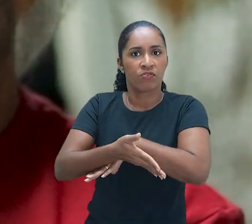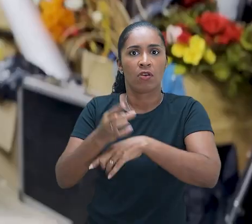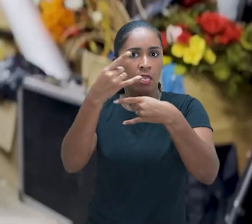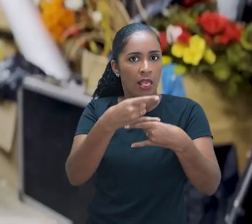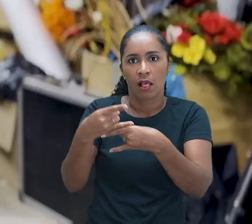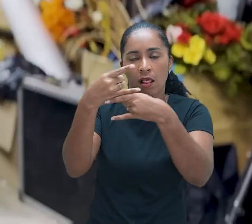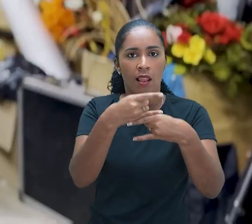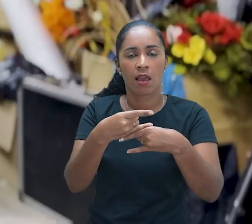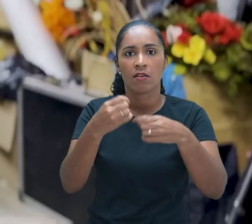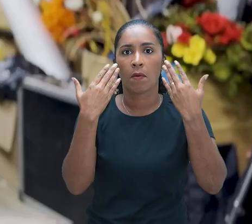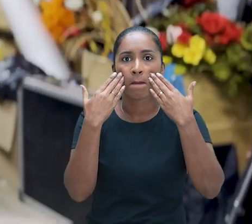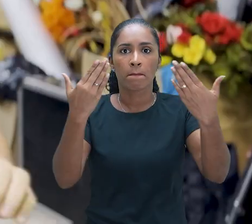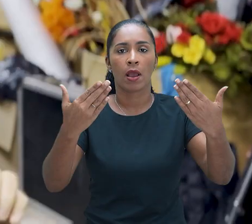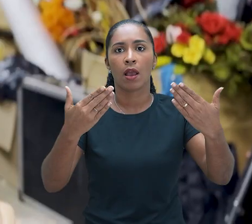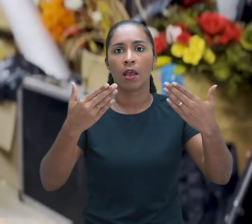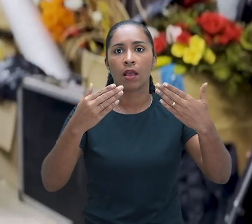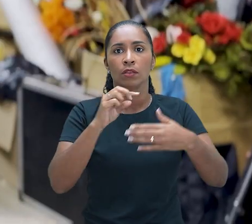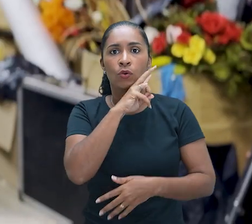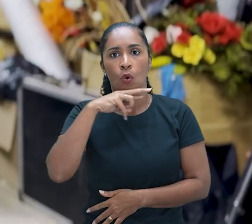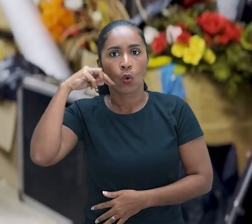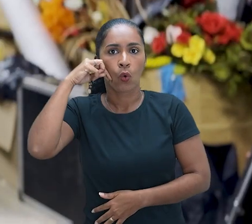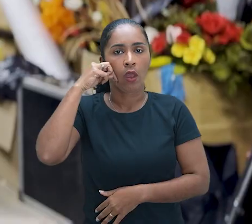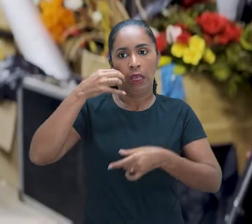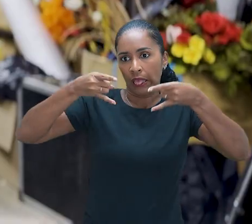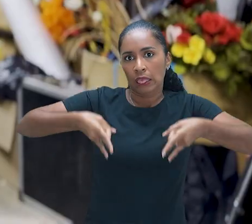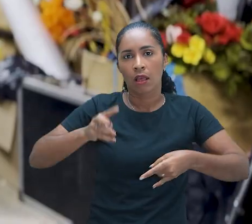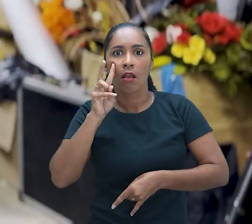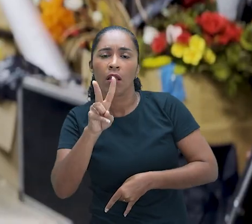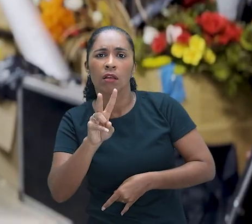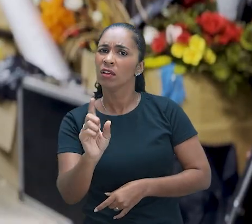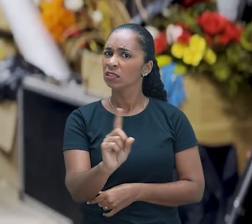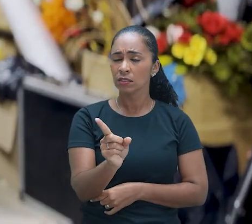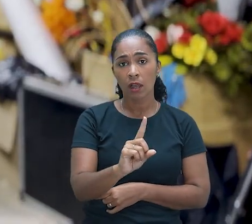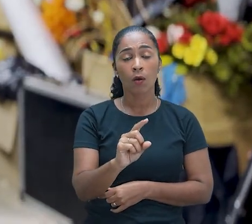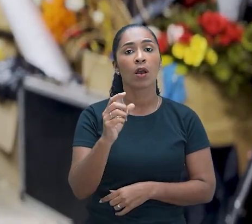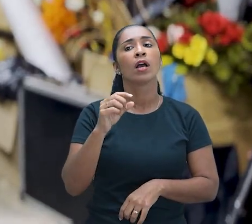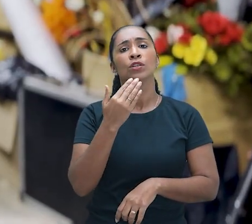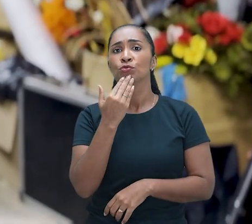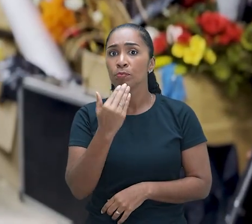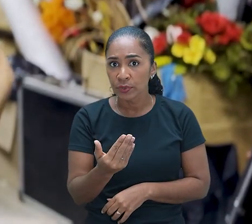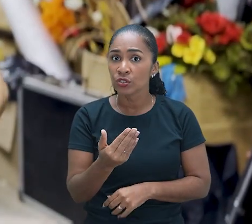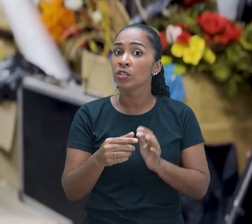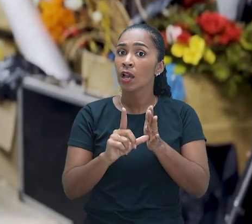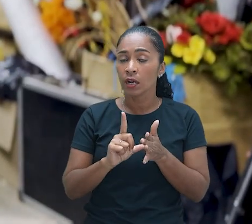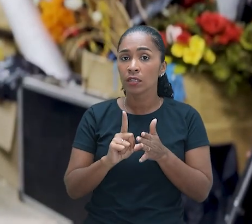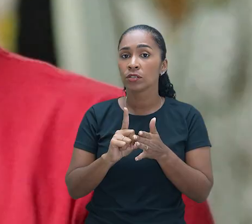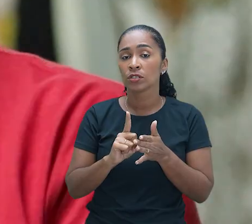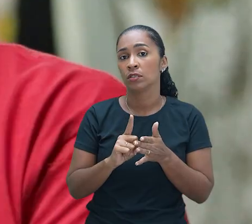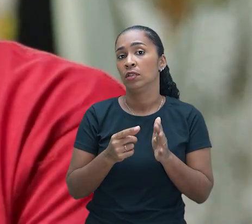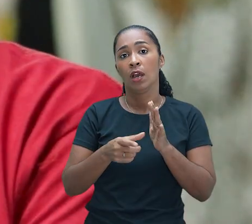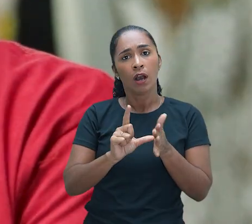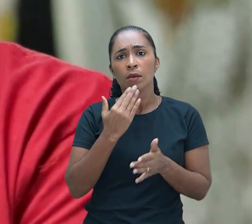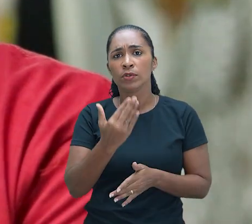entrei na live, tô lá de cueca na cama, assistindo e vou ficar... Não, as pessoas... A gente pedia num primeiro momento,